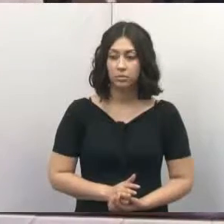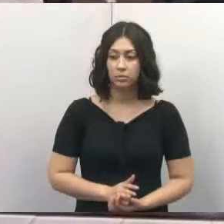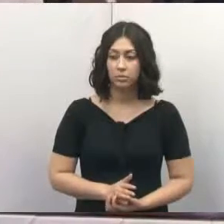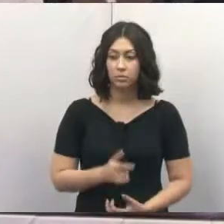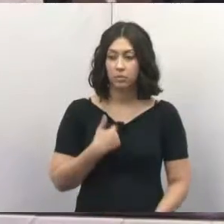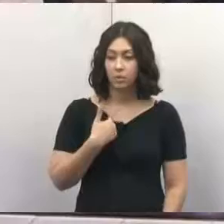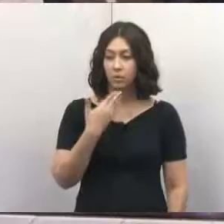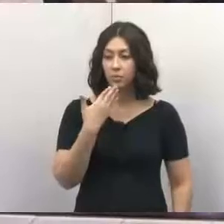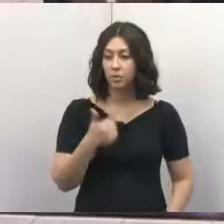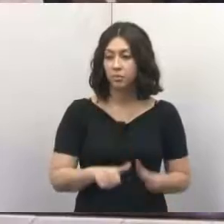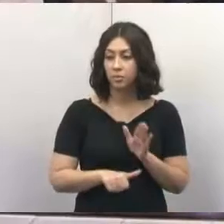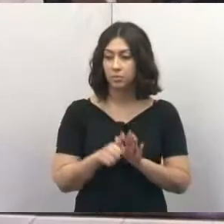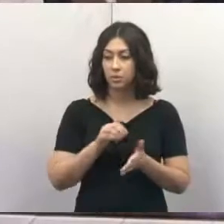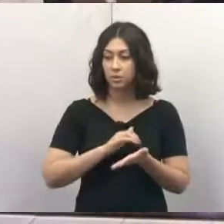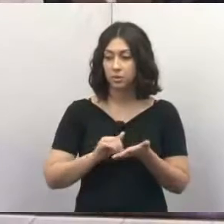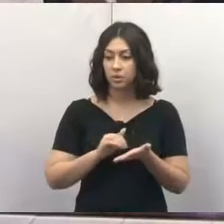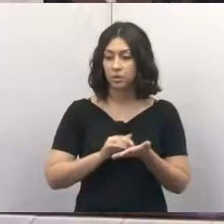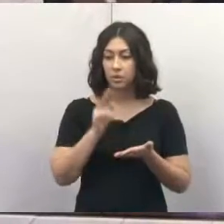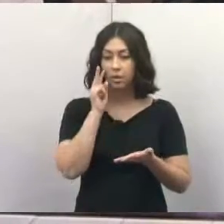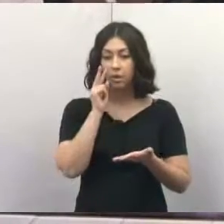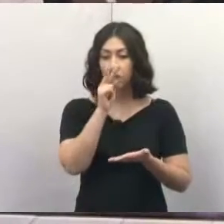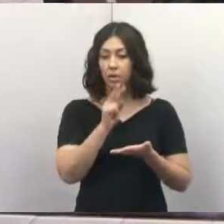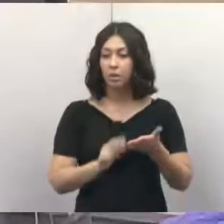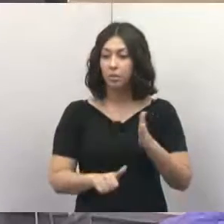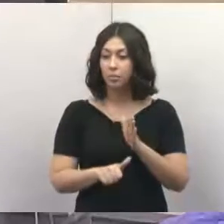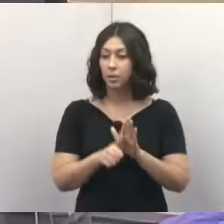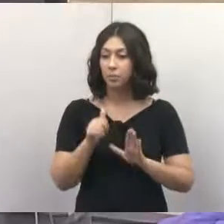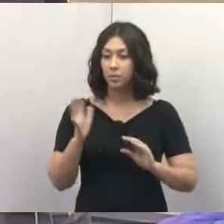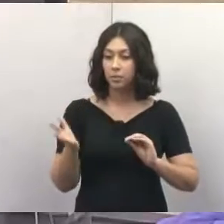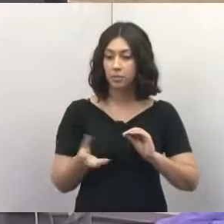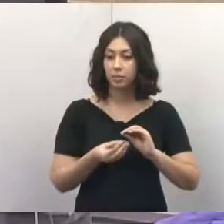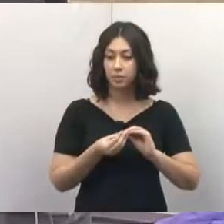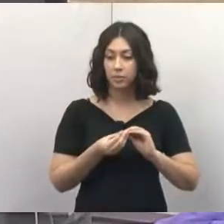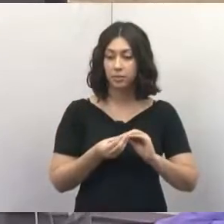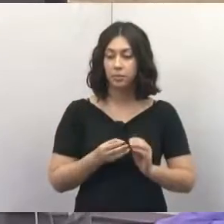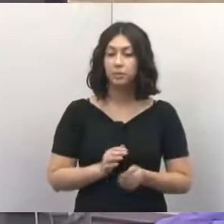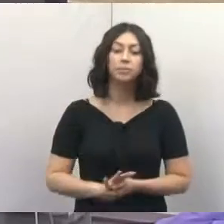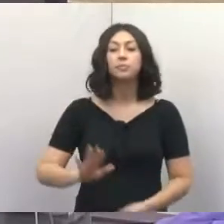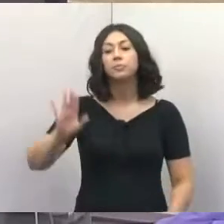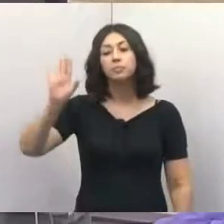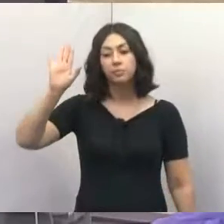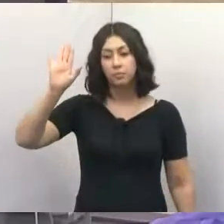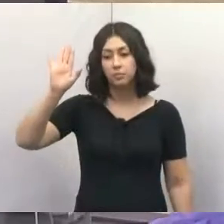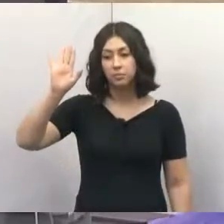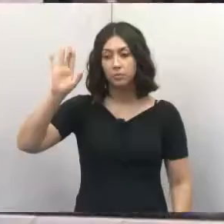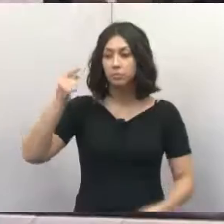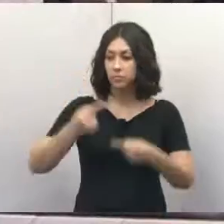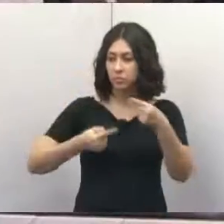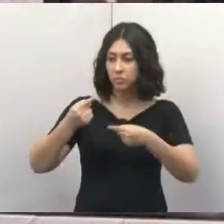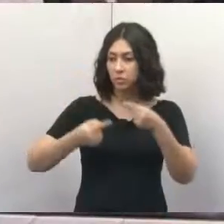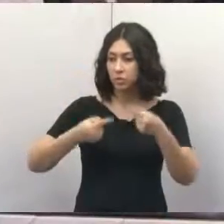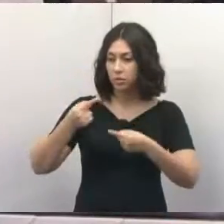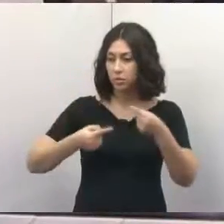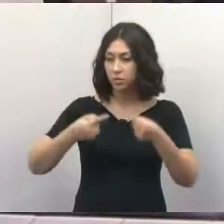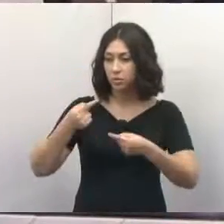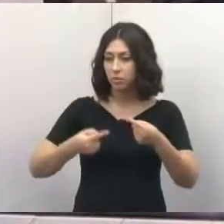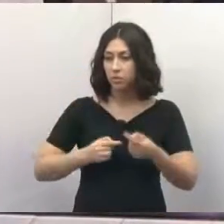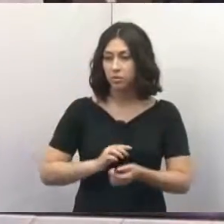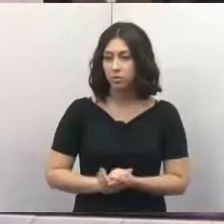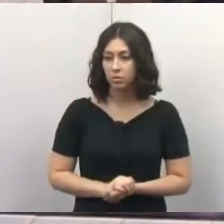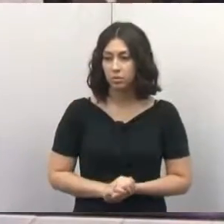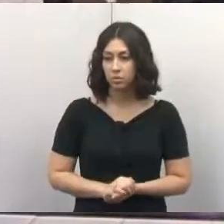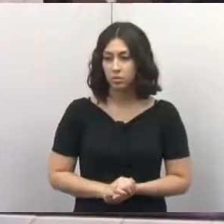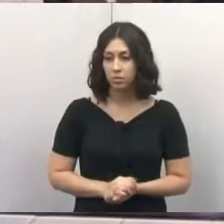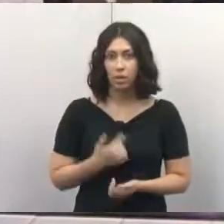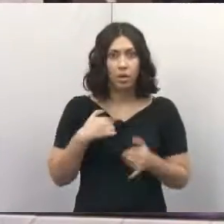Peço ao primeiro secretário que faça a leitura da primeira emenda. Senhor presidente, está em discussão ainda?